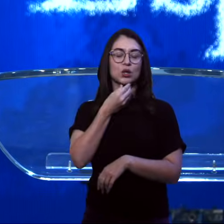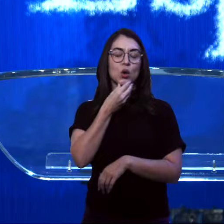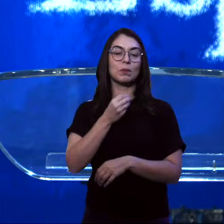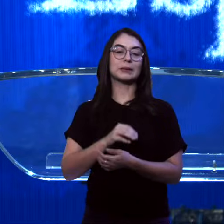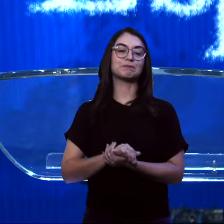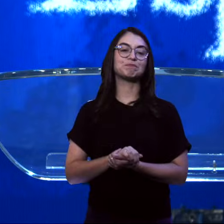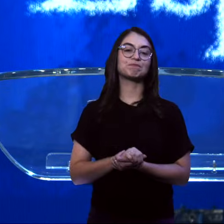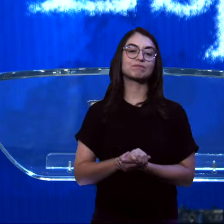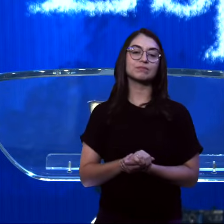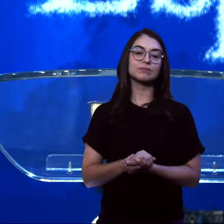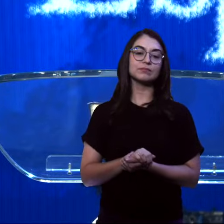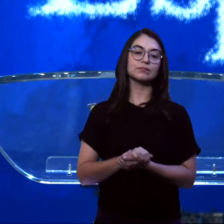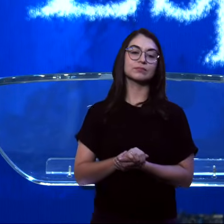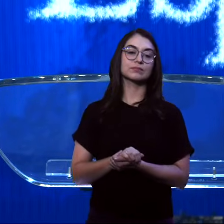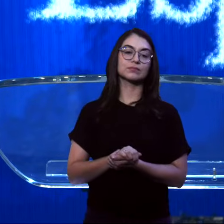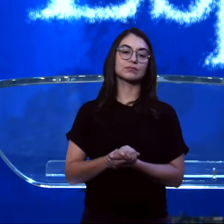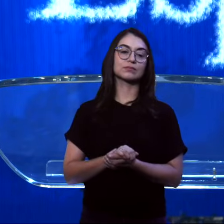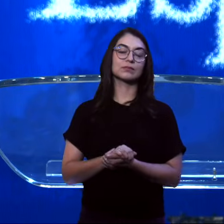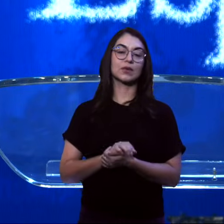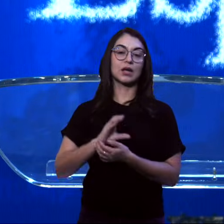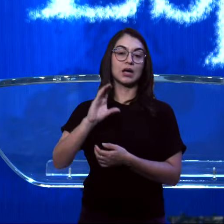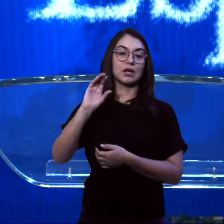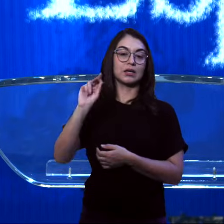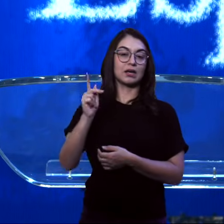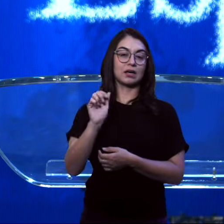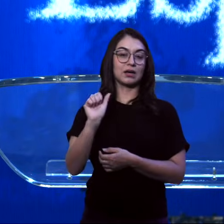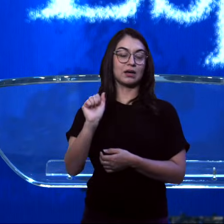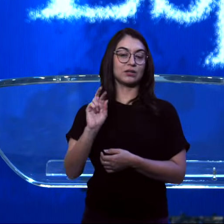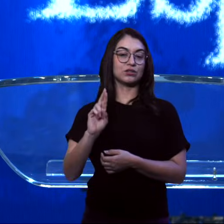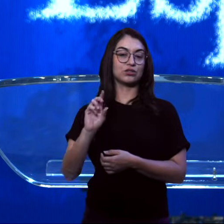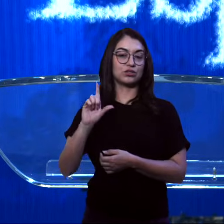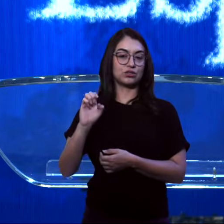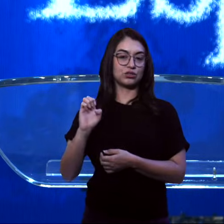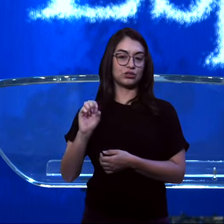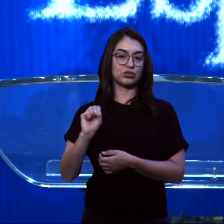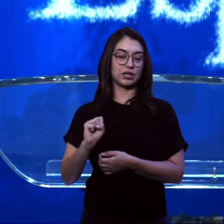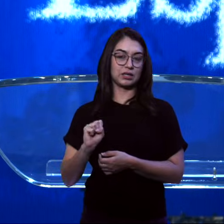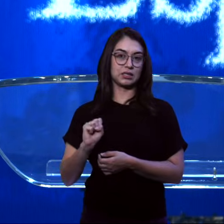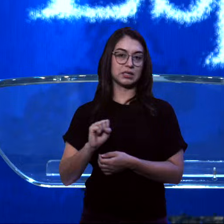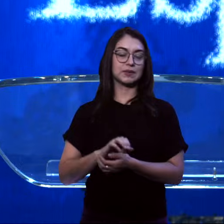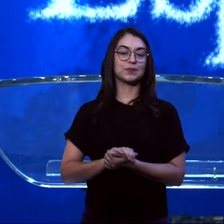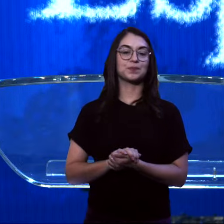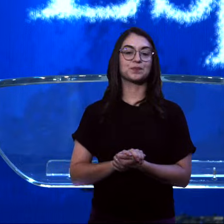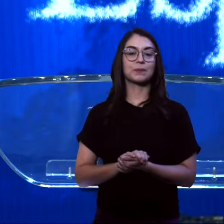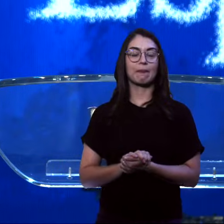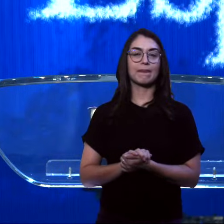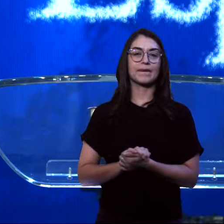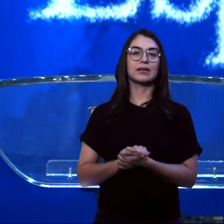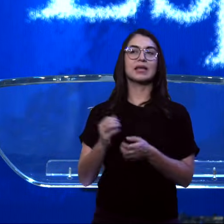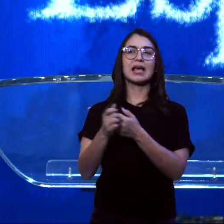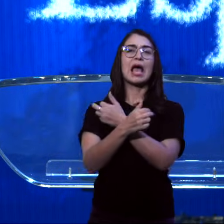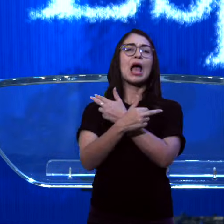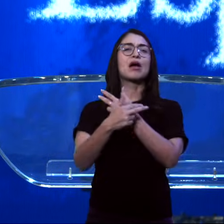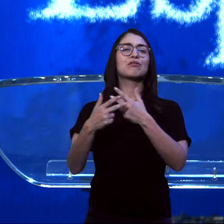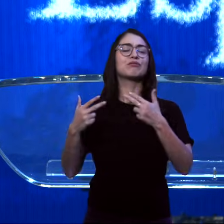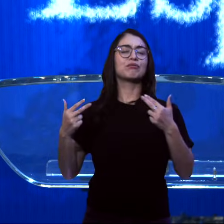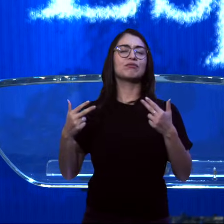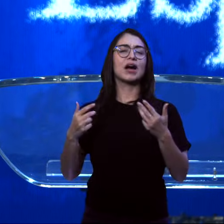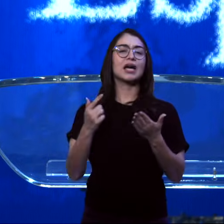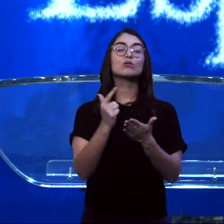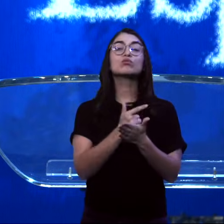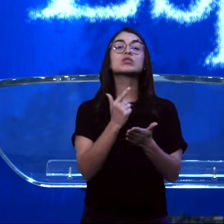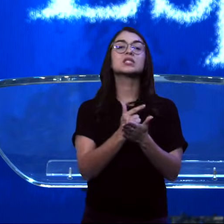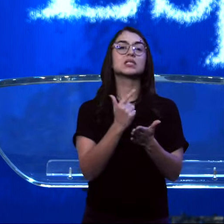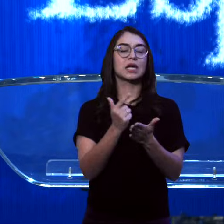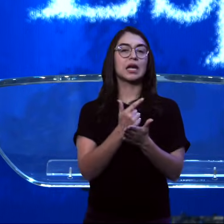as dicas para avivar teu coração. Heróis da Fé, do Orlando Boyer. Tá fácil lá,